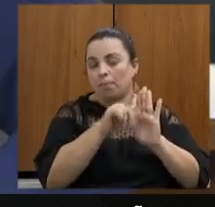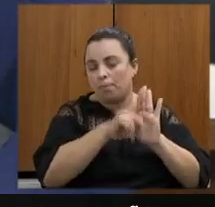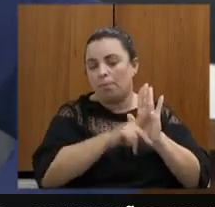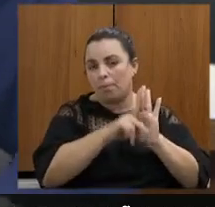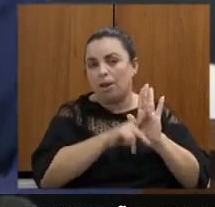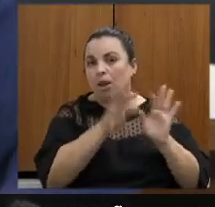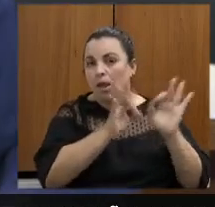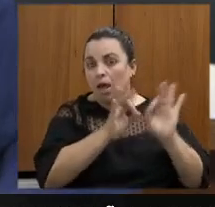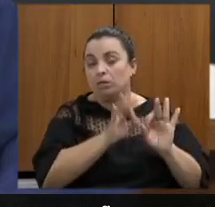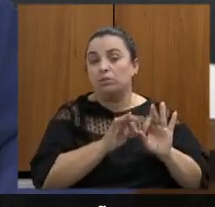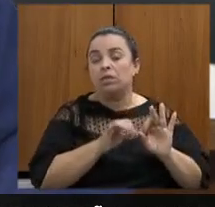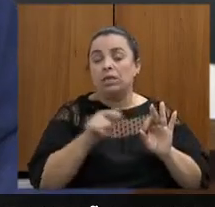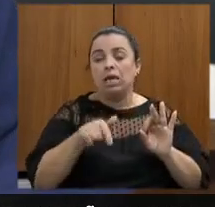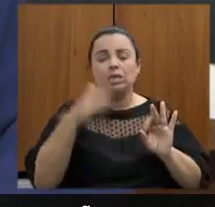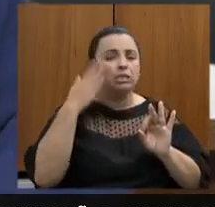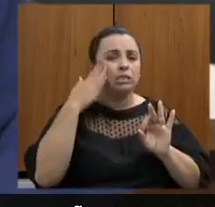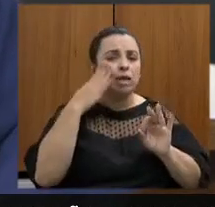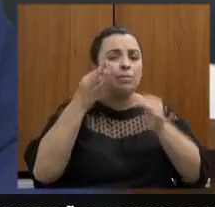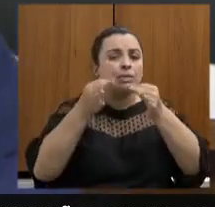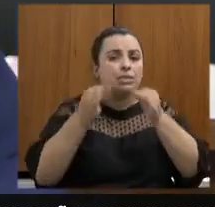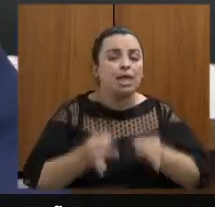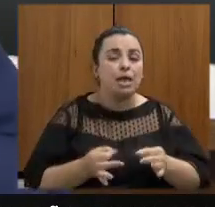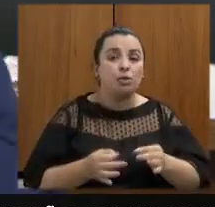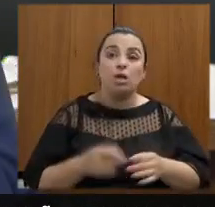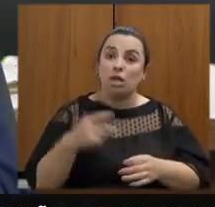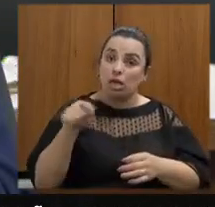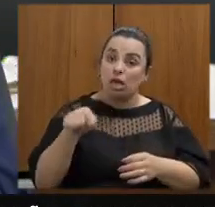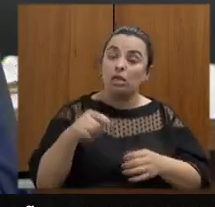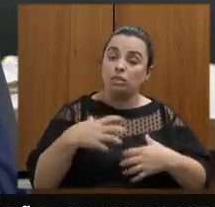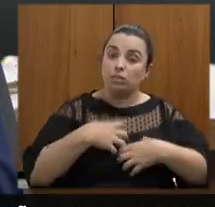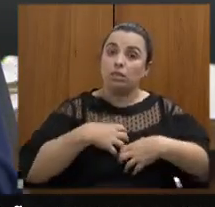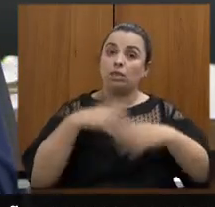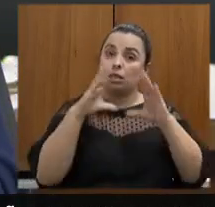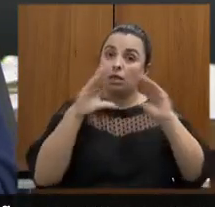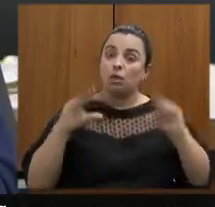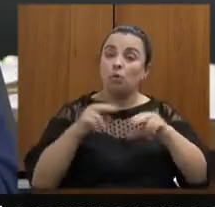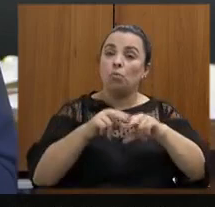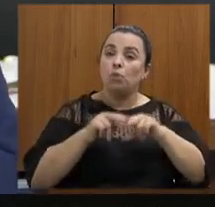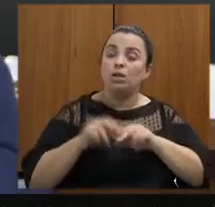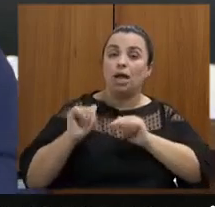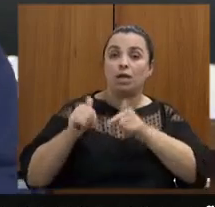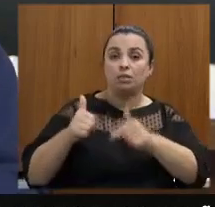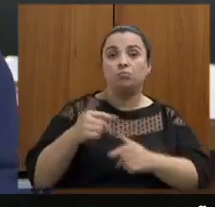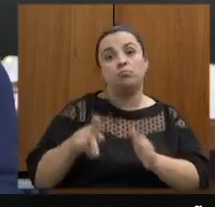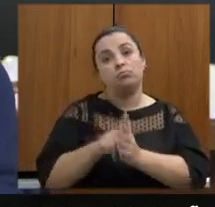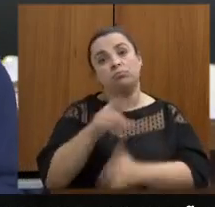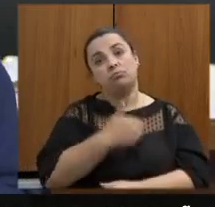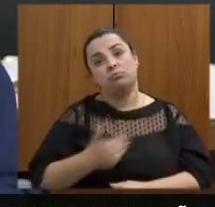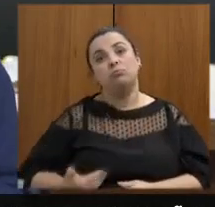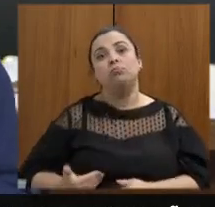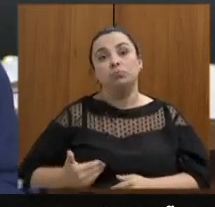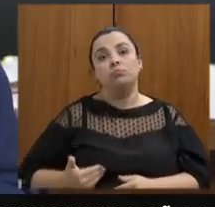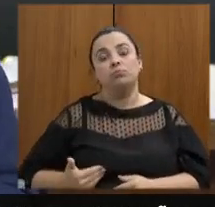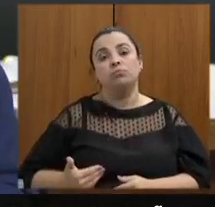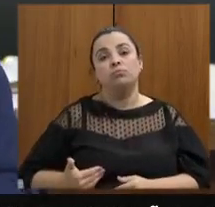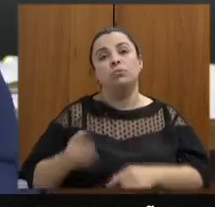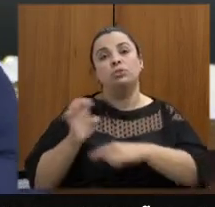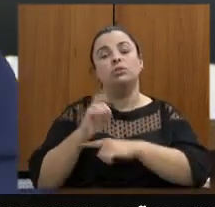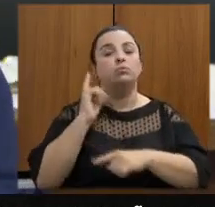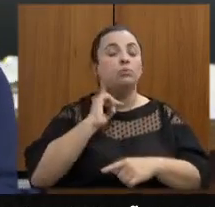tem a sua tranquilidade preservada sobre o que está sendo feito pelo governo do estado sobre qual é né a